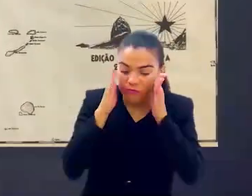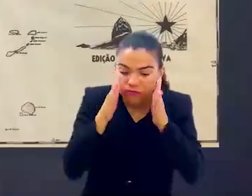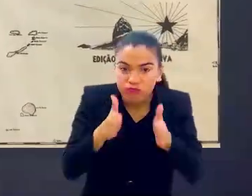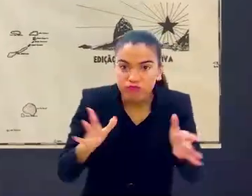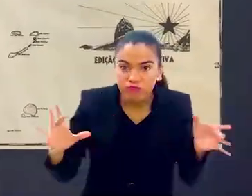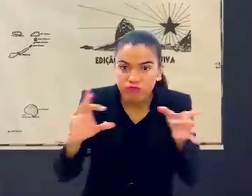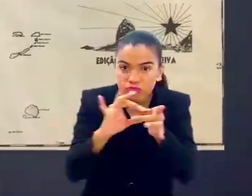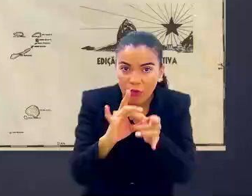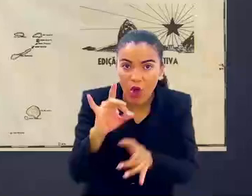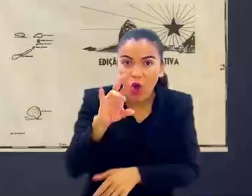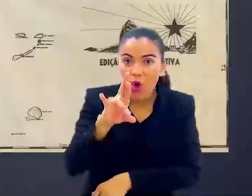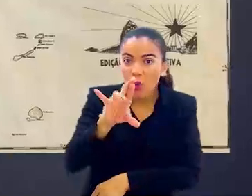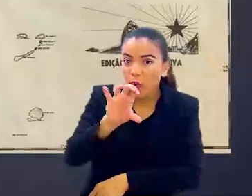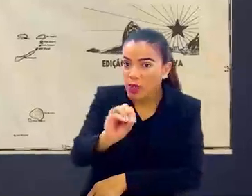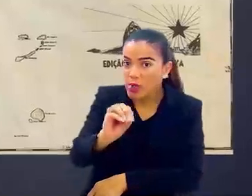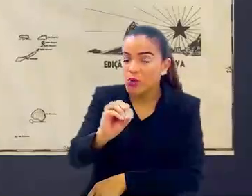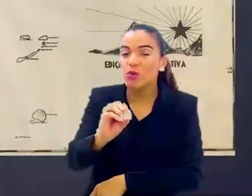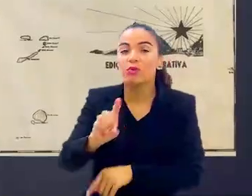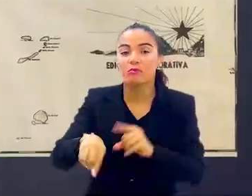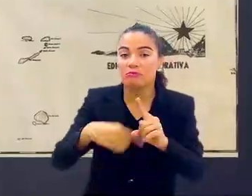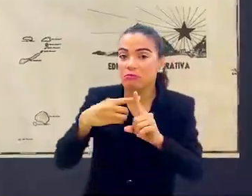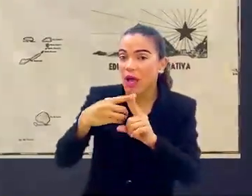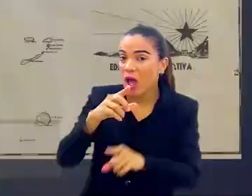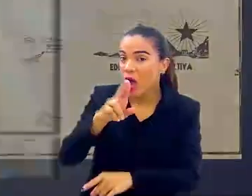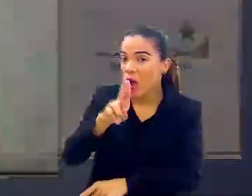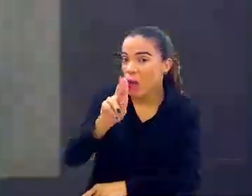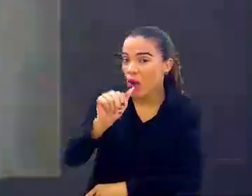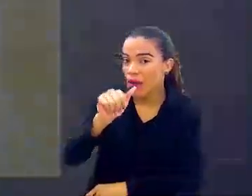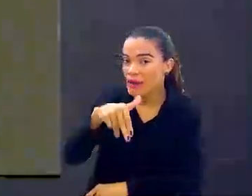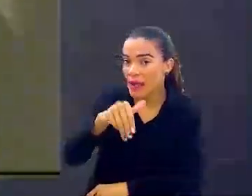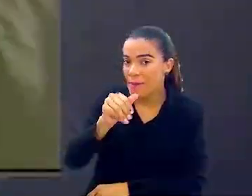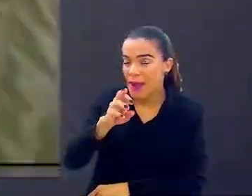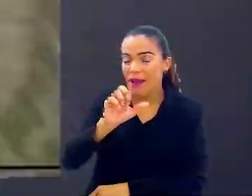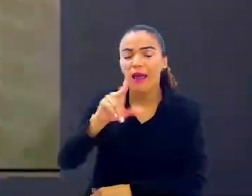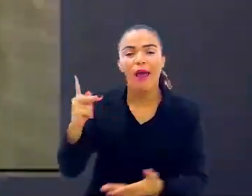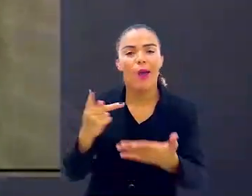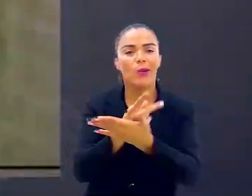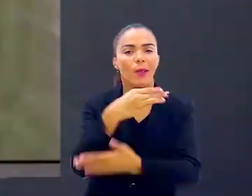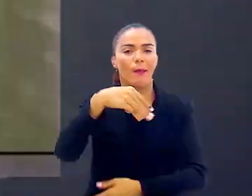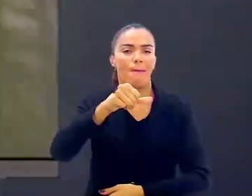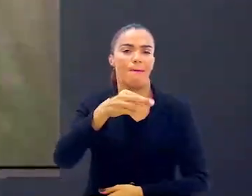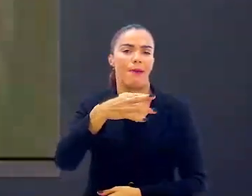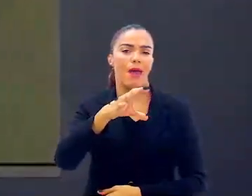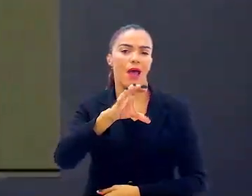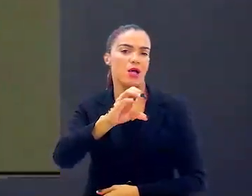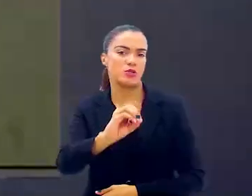na fusão do estado do Rio de Janeiro com a Guanabara, que aconteceu em março de